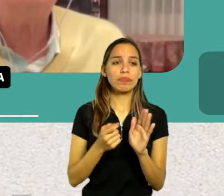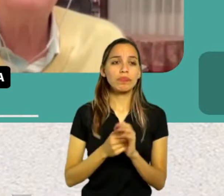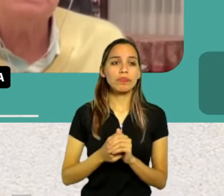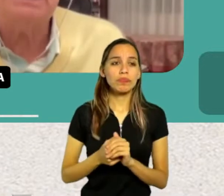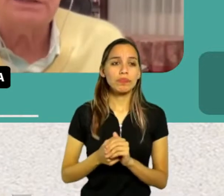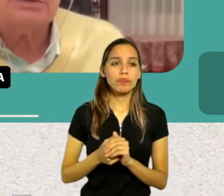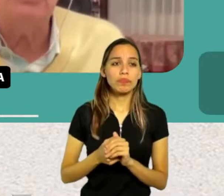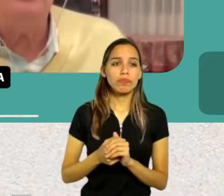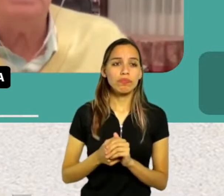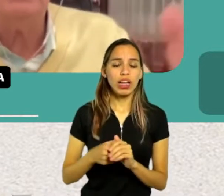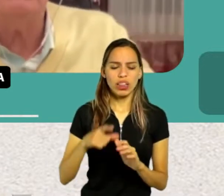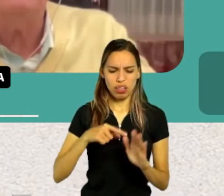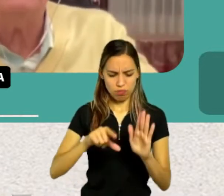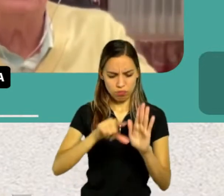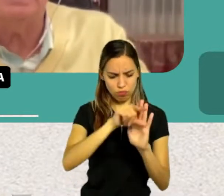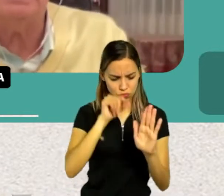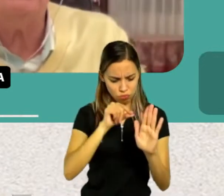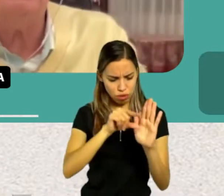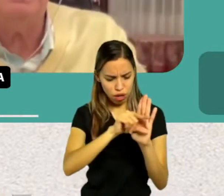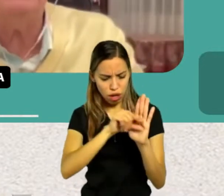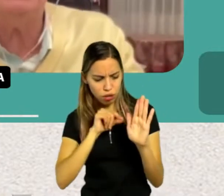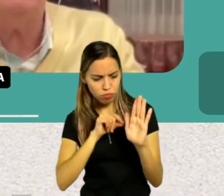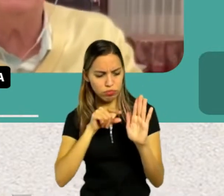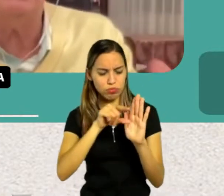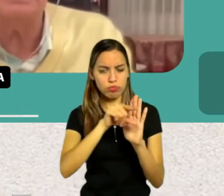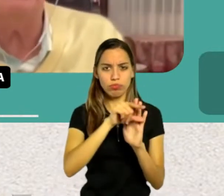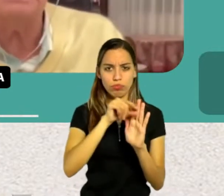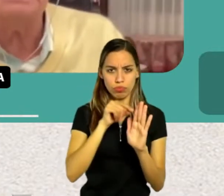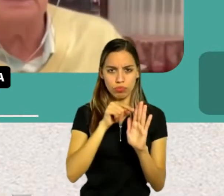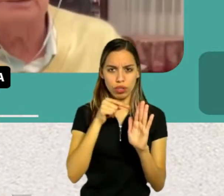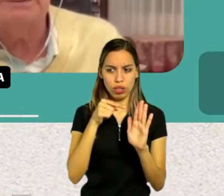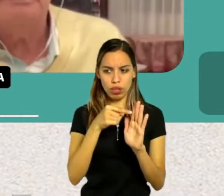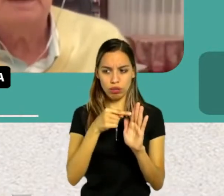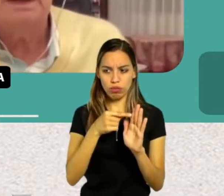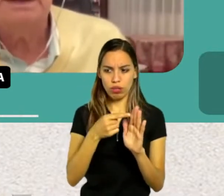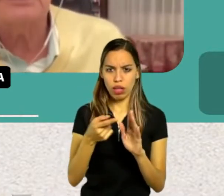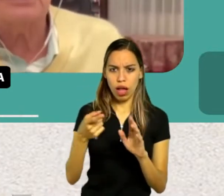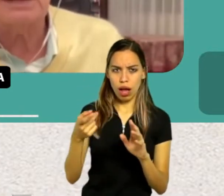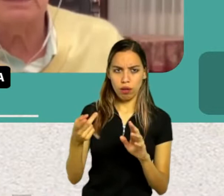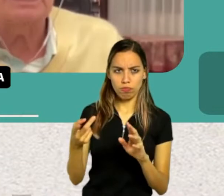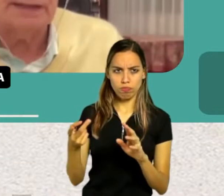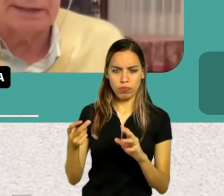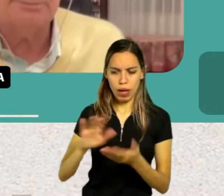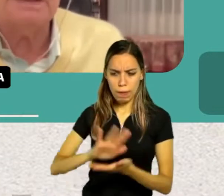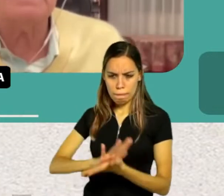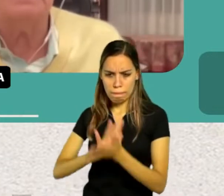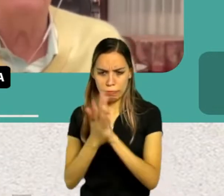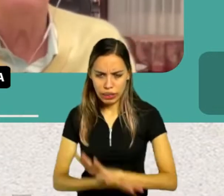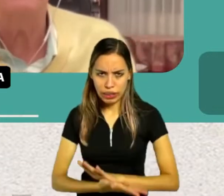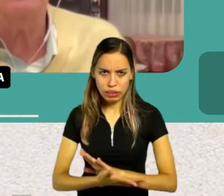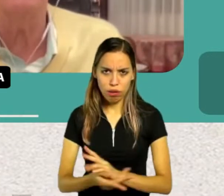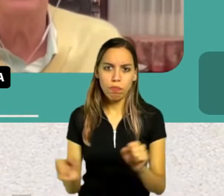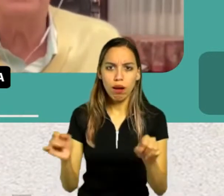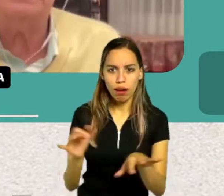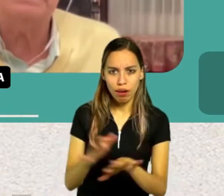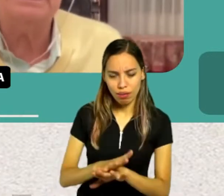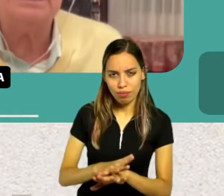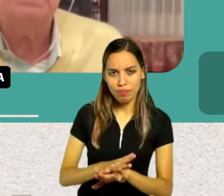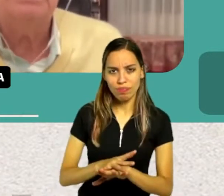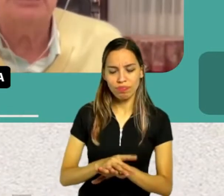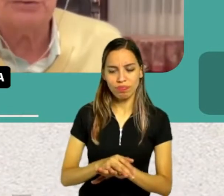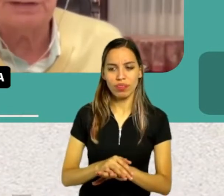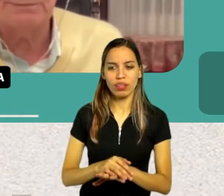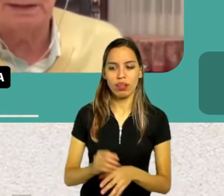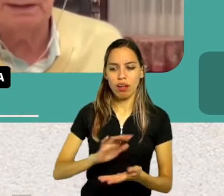tem 2 itens. Um é que eles vieram para acabar com a repressão da repressão dos